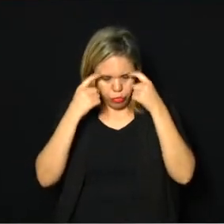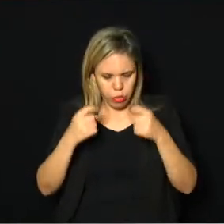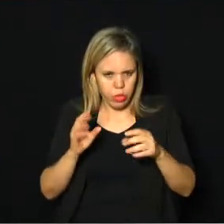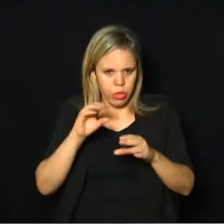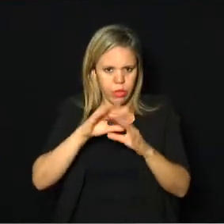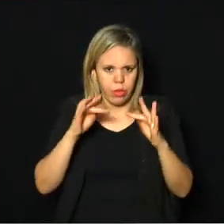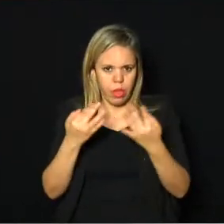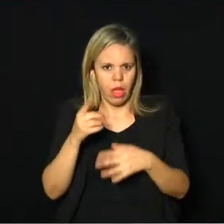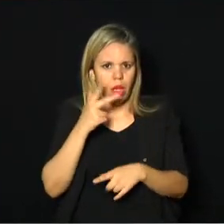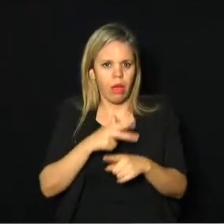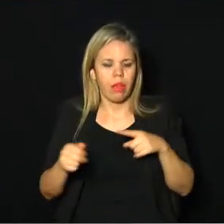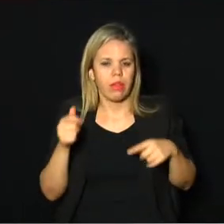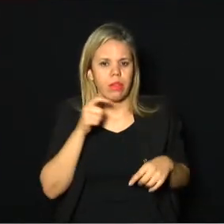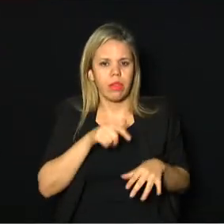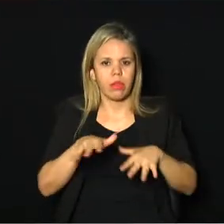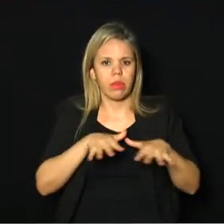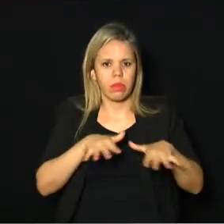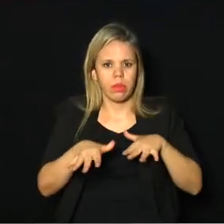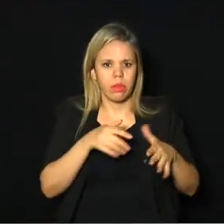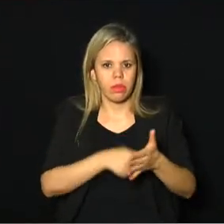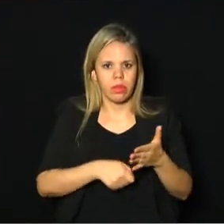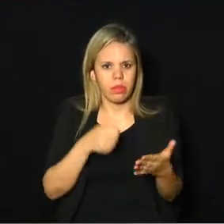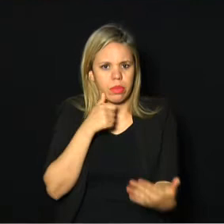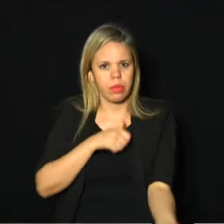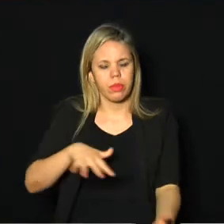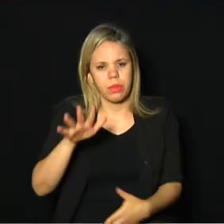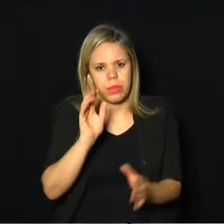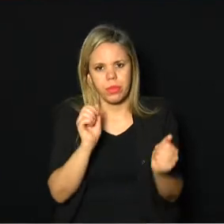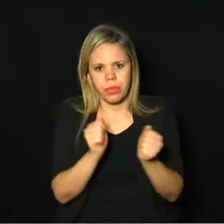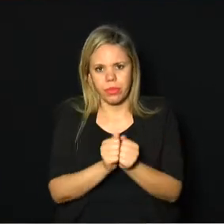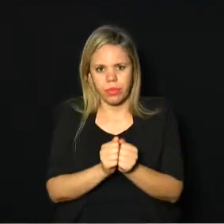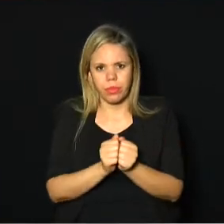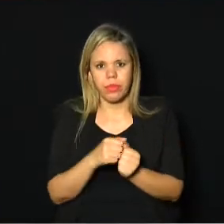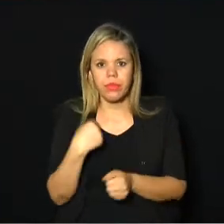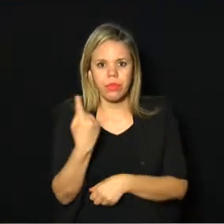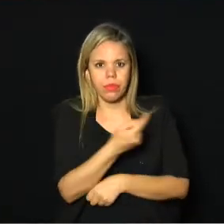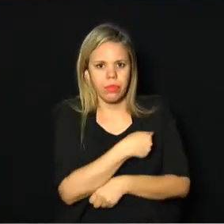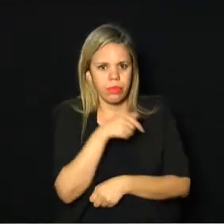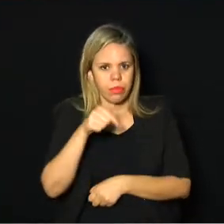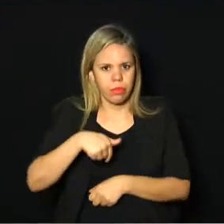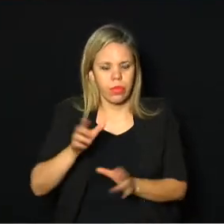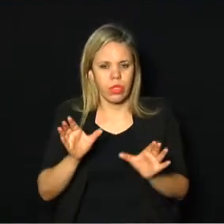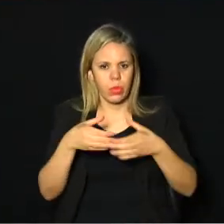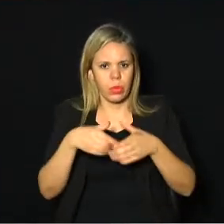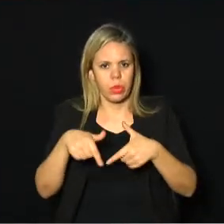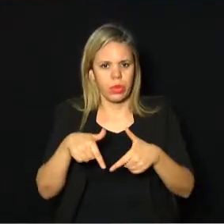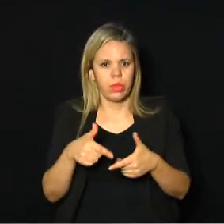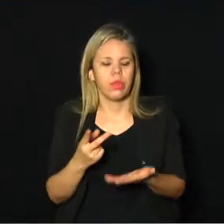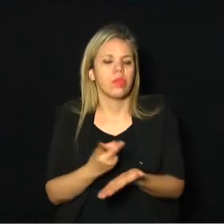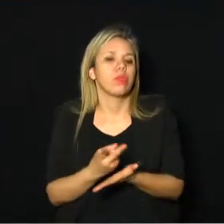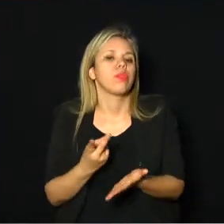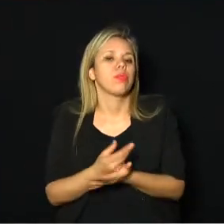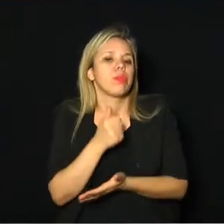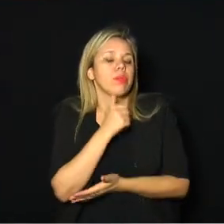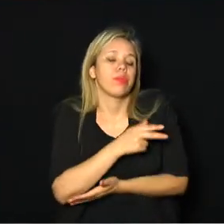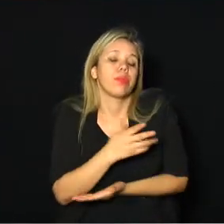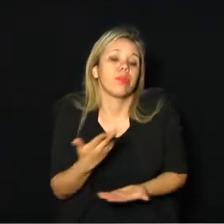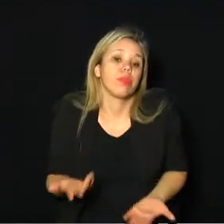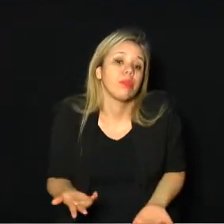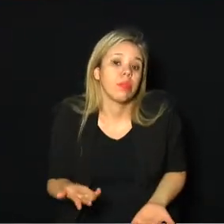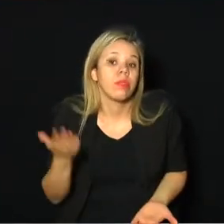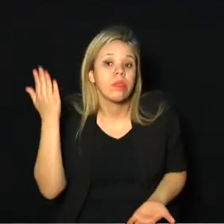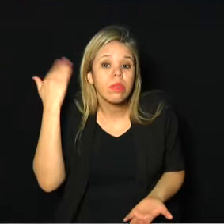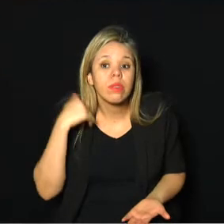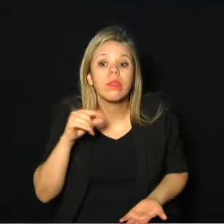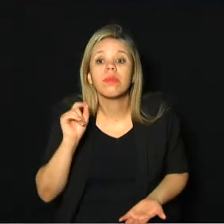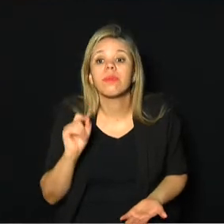foi uma conquista, né, dos movimentos feministas, juntamente aqui com a nossa comissão. Mas a gente sabe que,